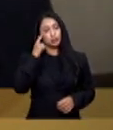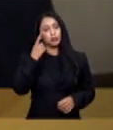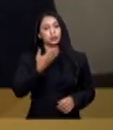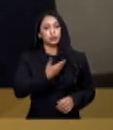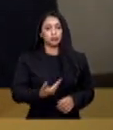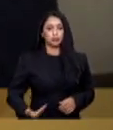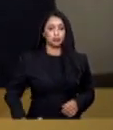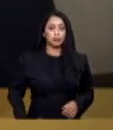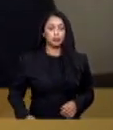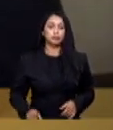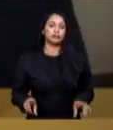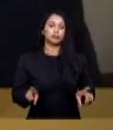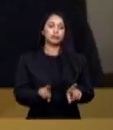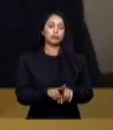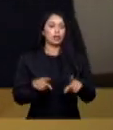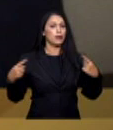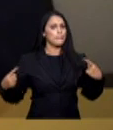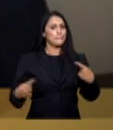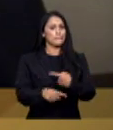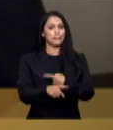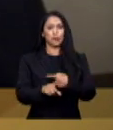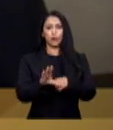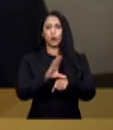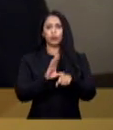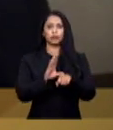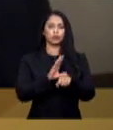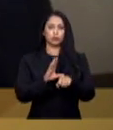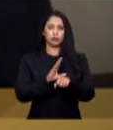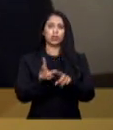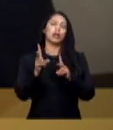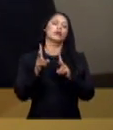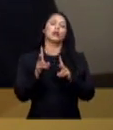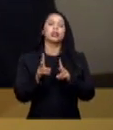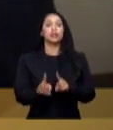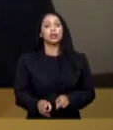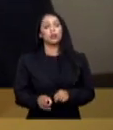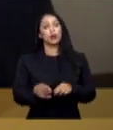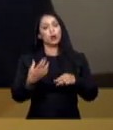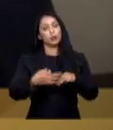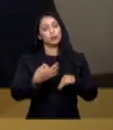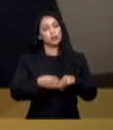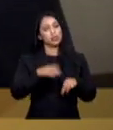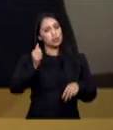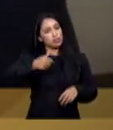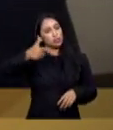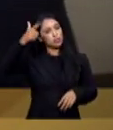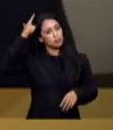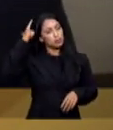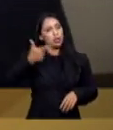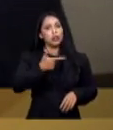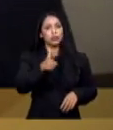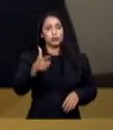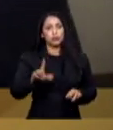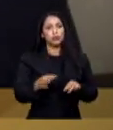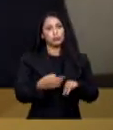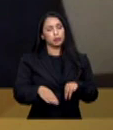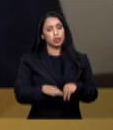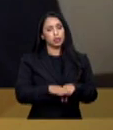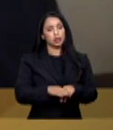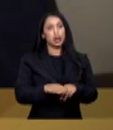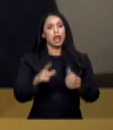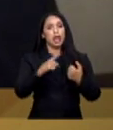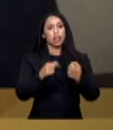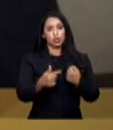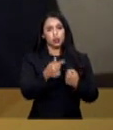públicos. Considero inconstitucional, tal como fez agora o ministro Alexandre Moraes e outros, o artigo